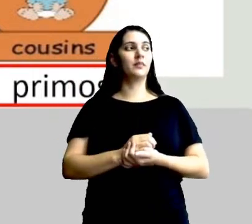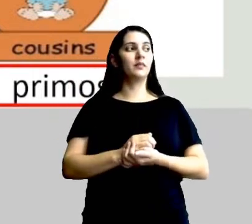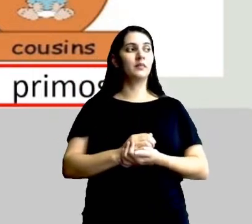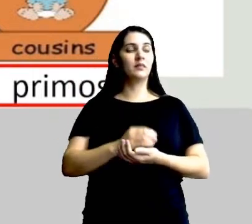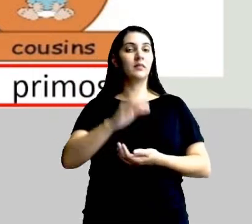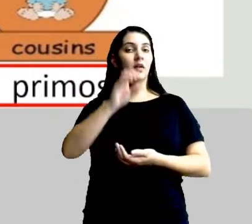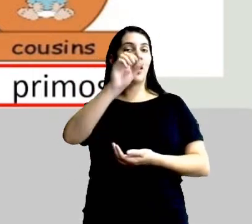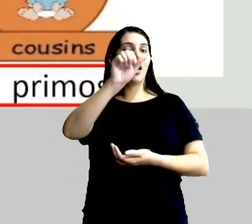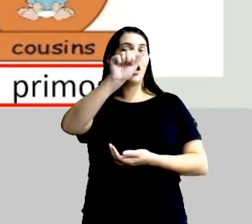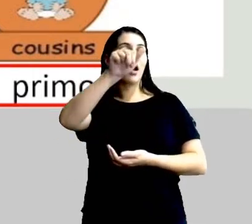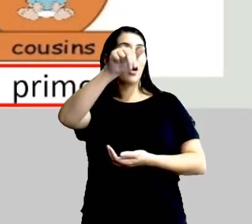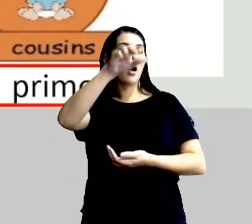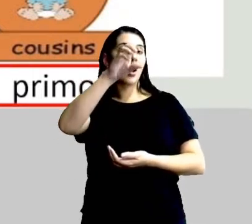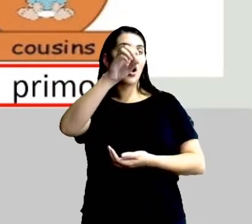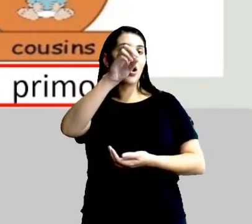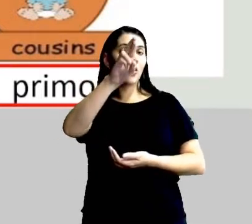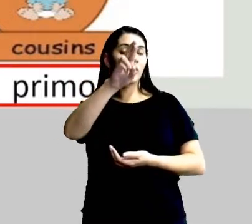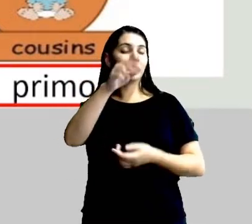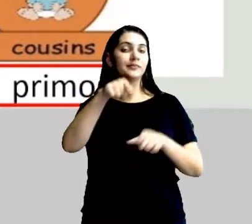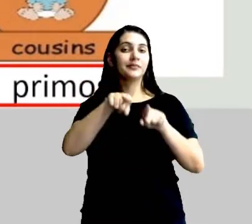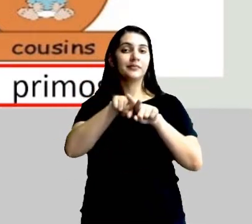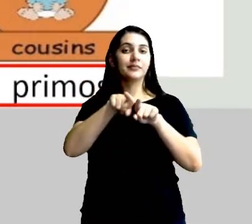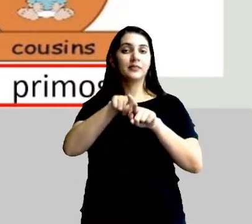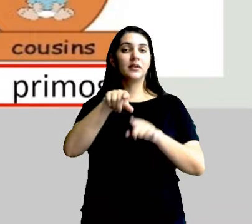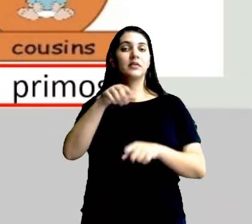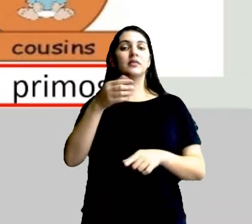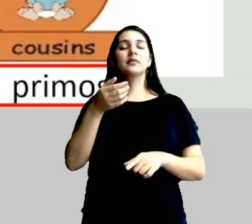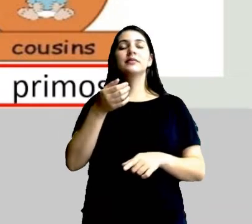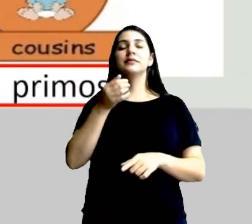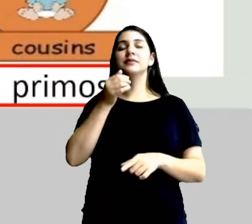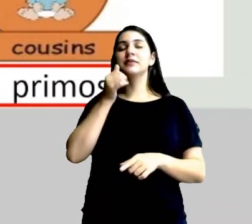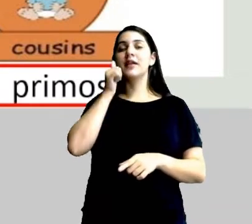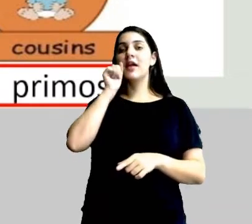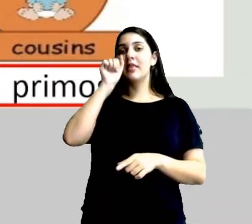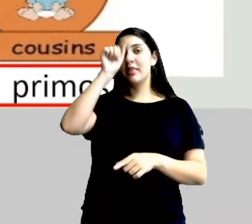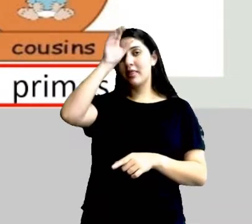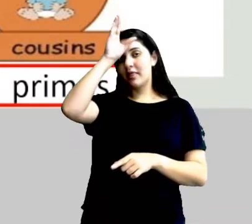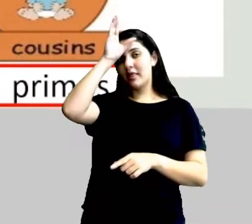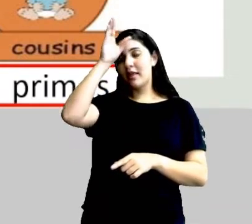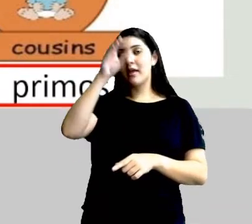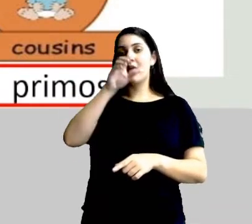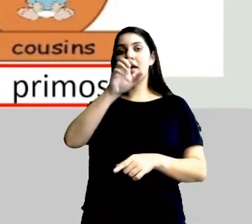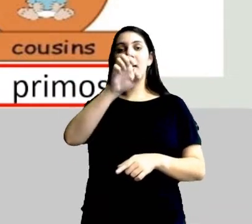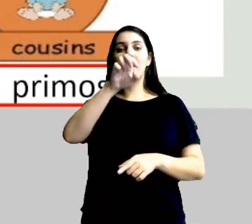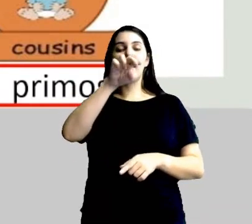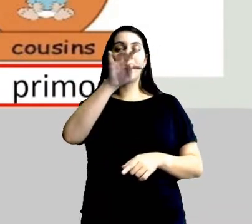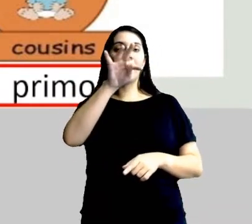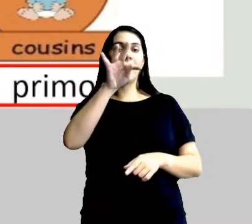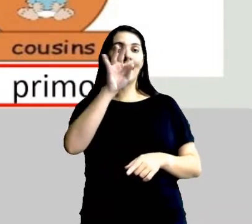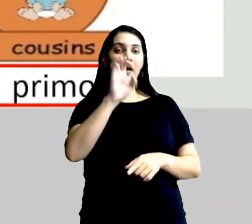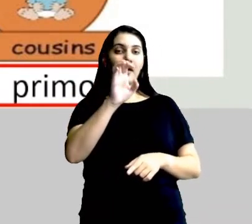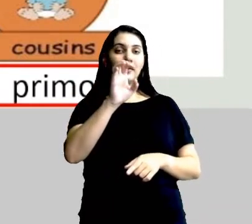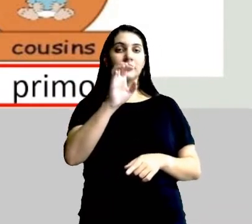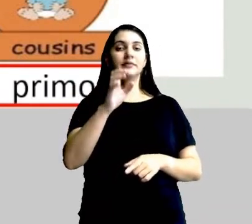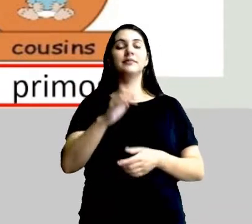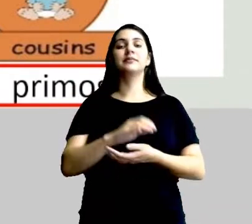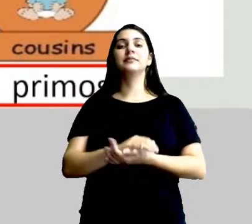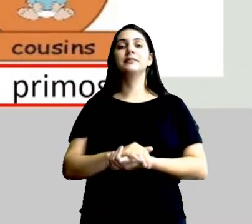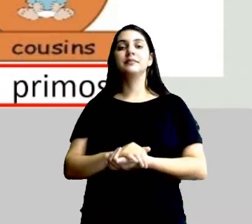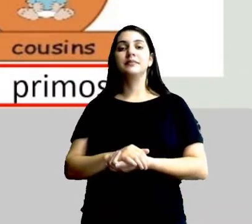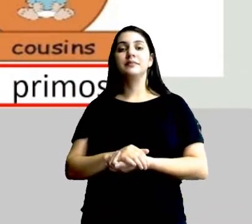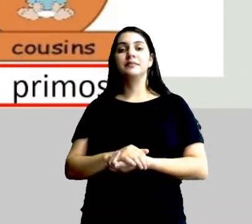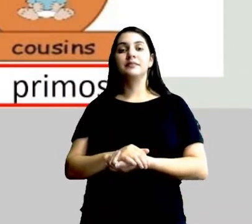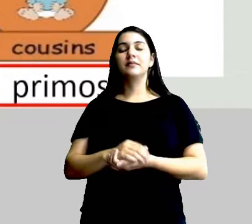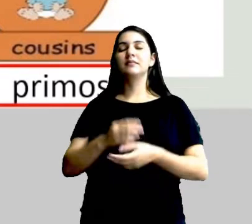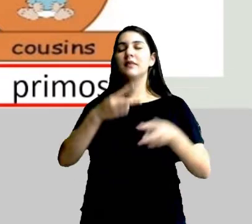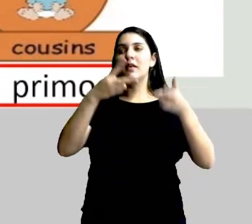única, tio, uncle. E a tia nós chamamos de aunt. Tio, uncle e tia,